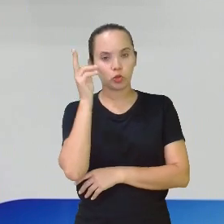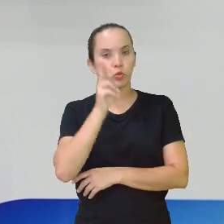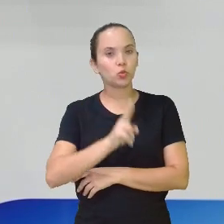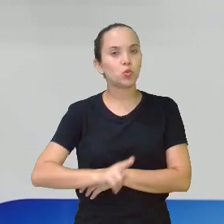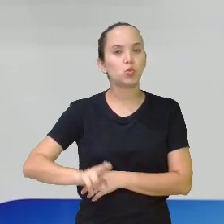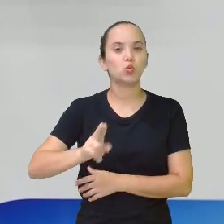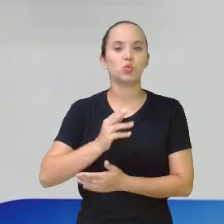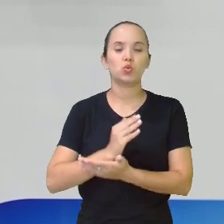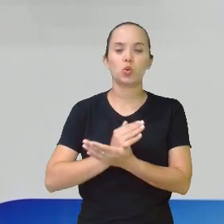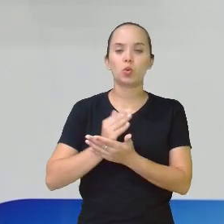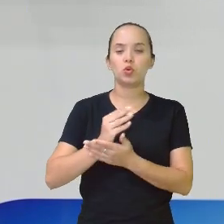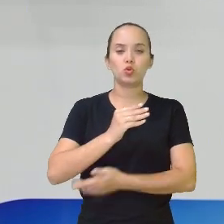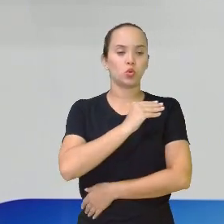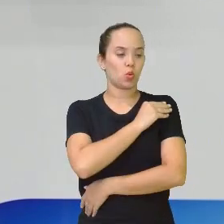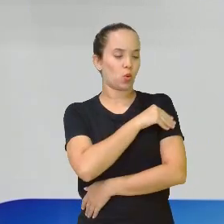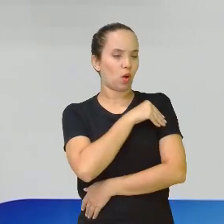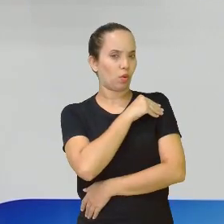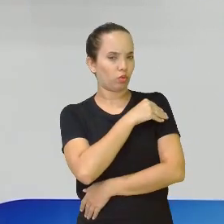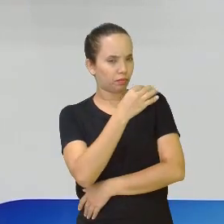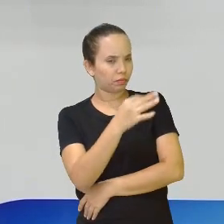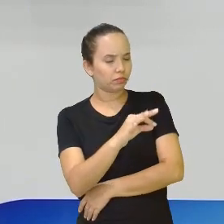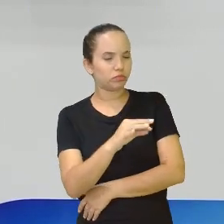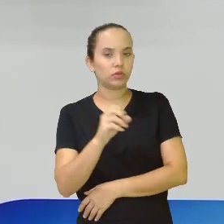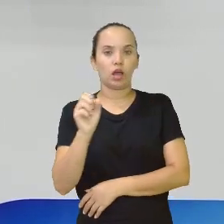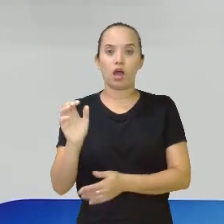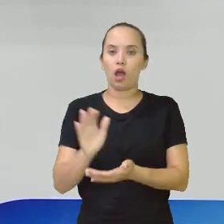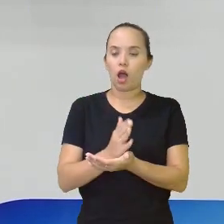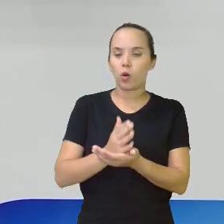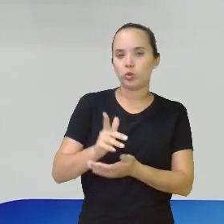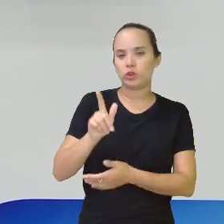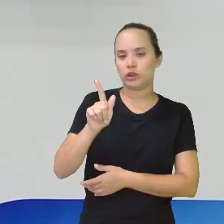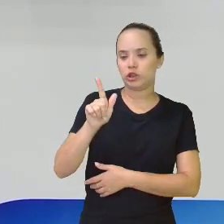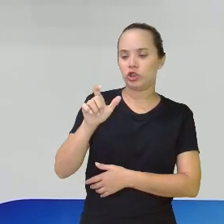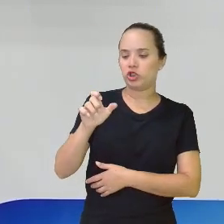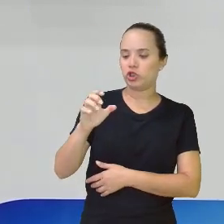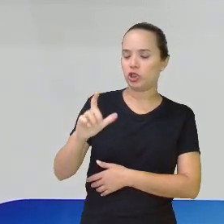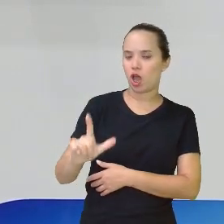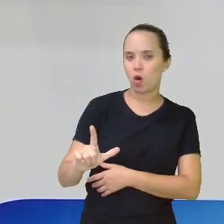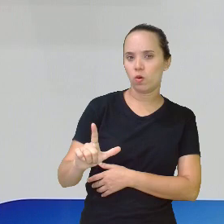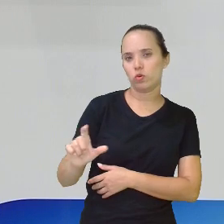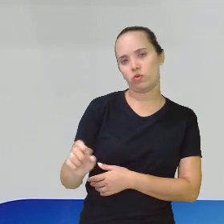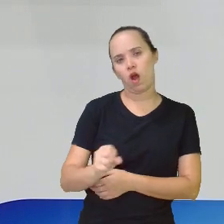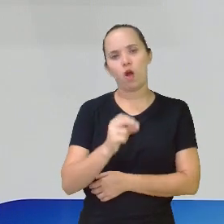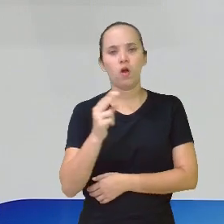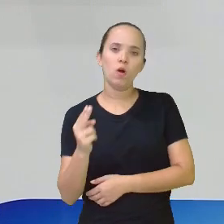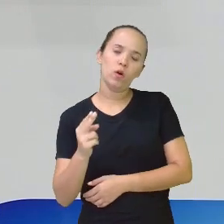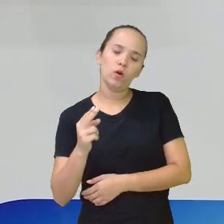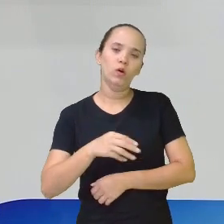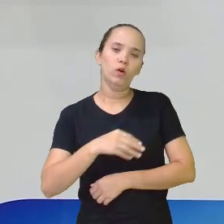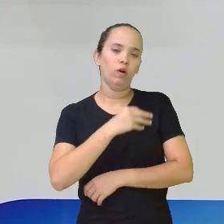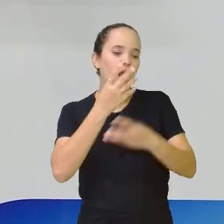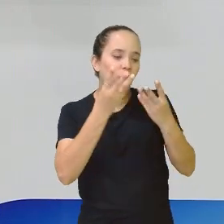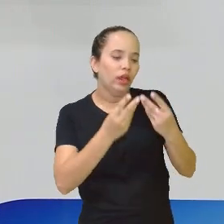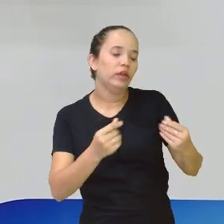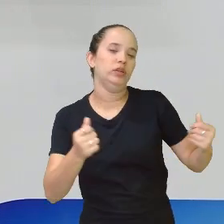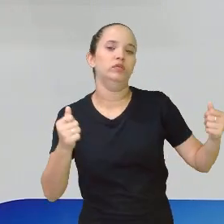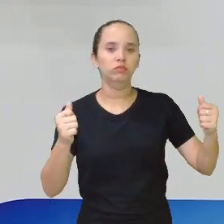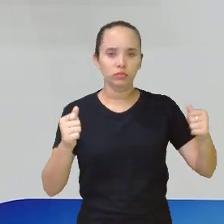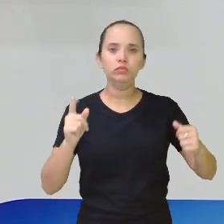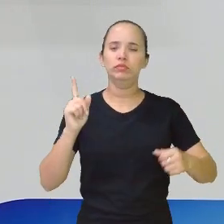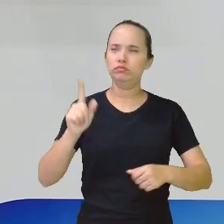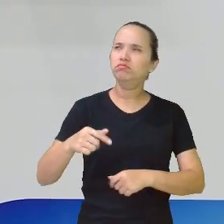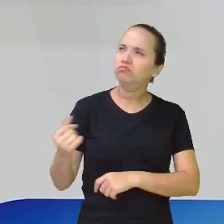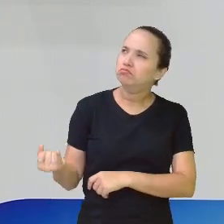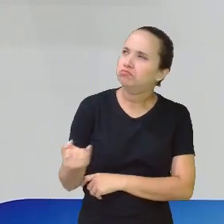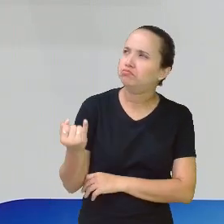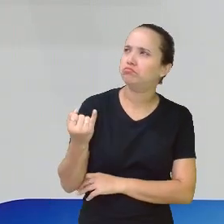álcool, né? Seja ele em gel, seja ele líquido. E, claro, alguém poderia pensar, nossa, isso é perigoso a